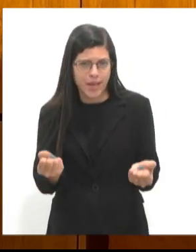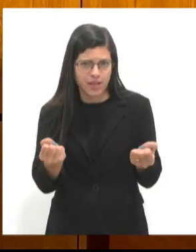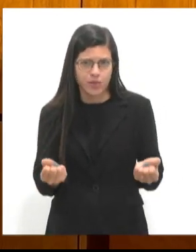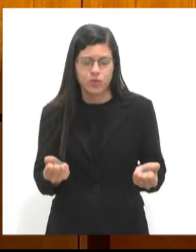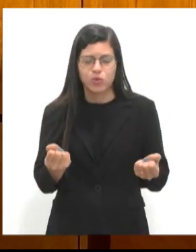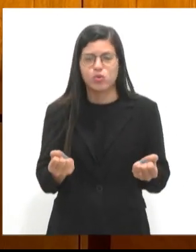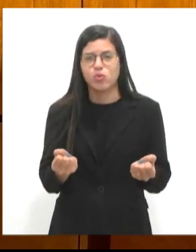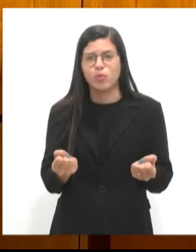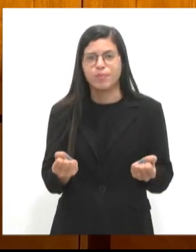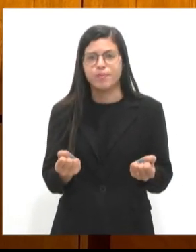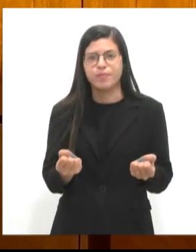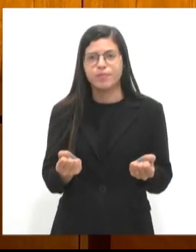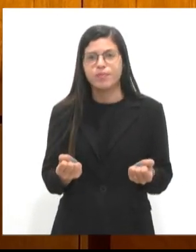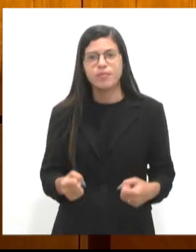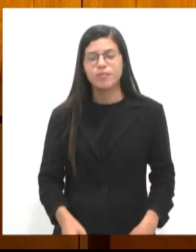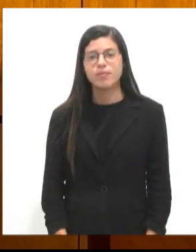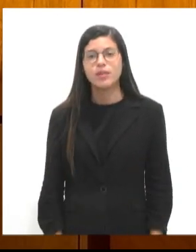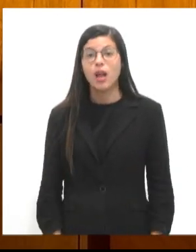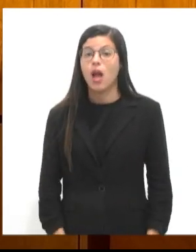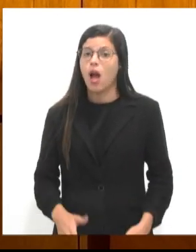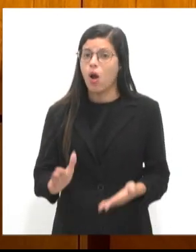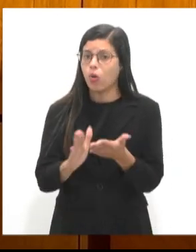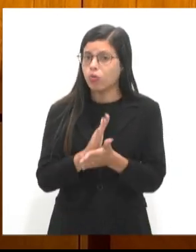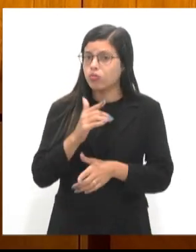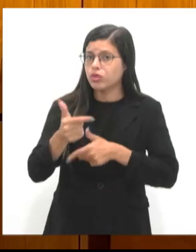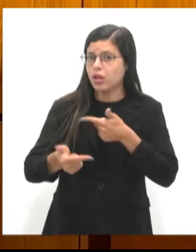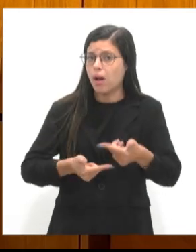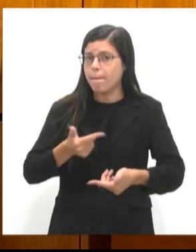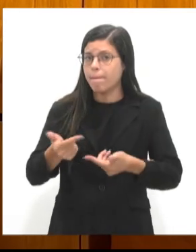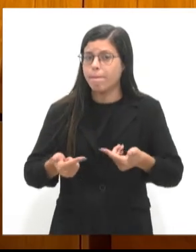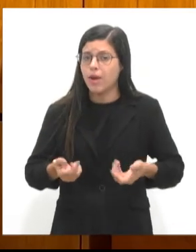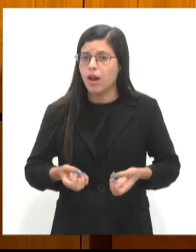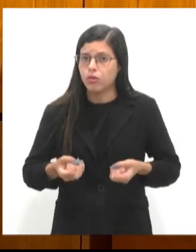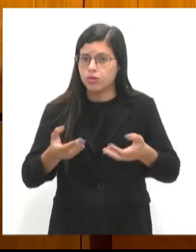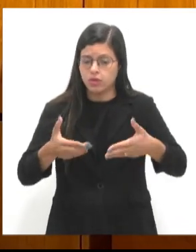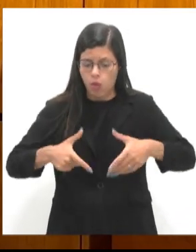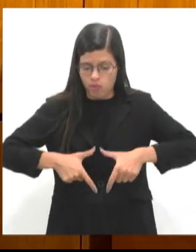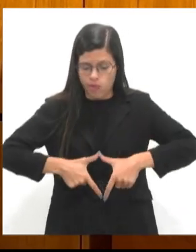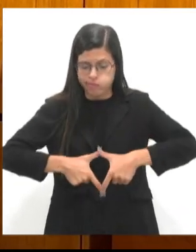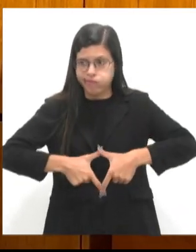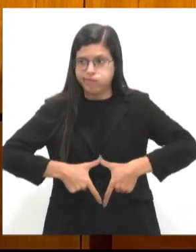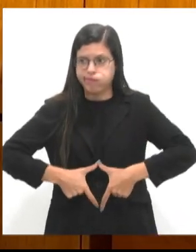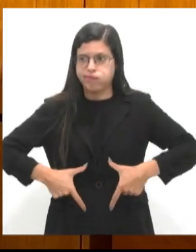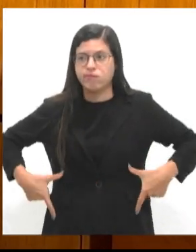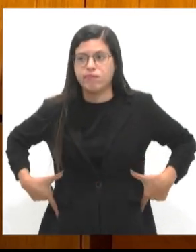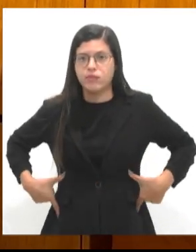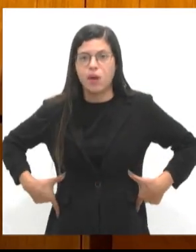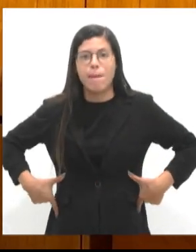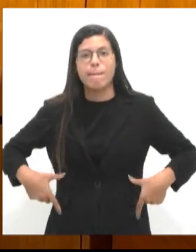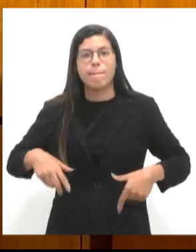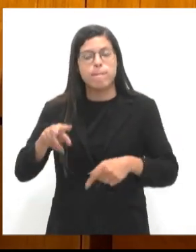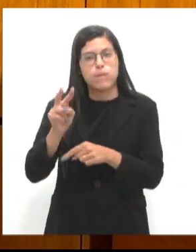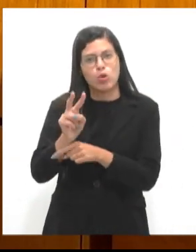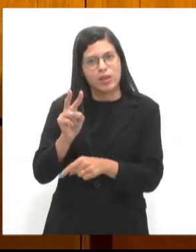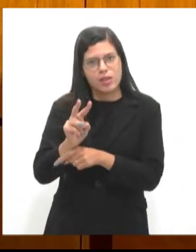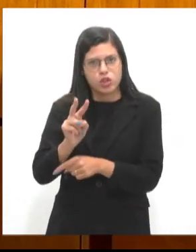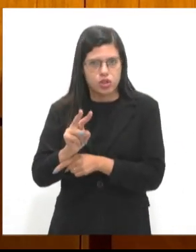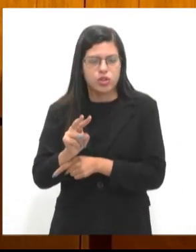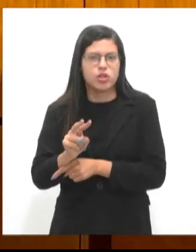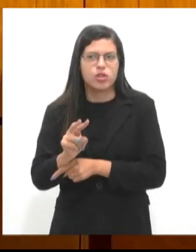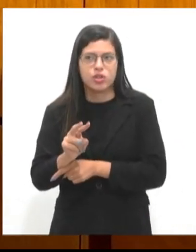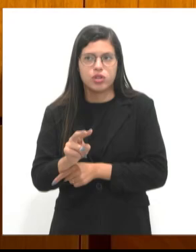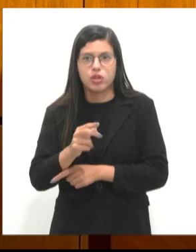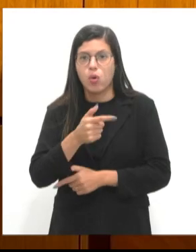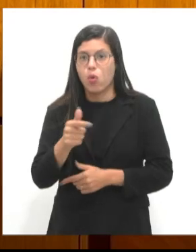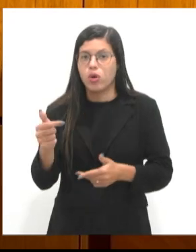excessivos, muitos trabalhos fornecem uma cinta lombar para proteger essa região. Então, outra